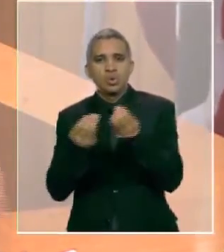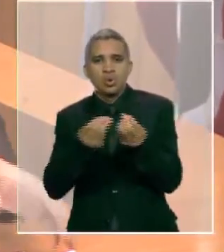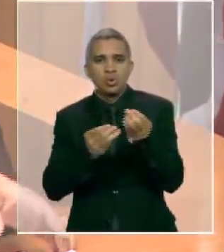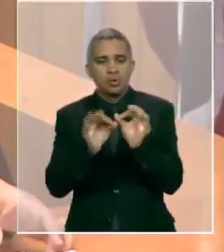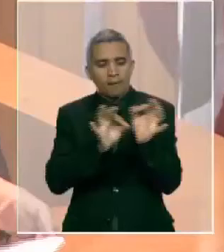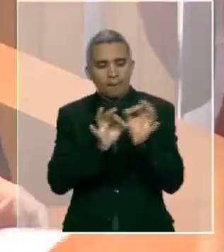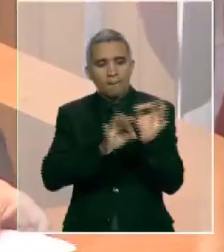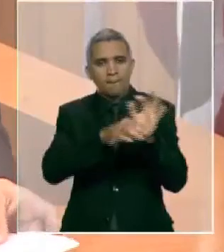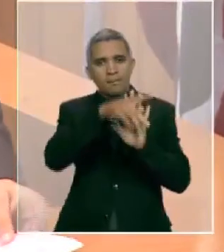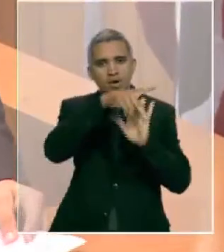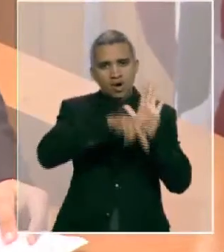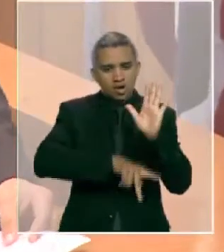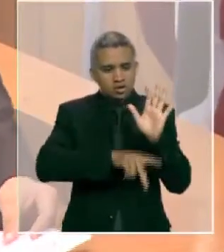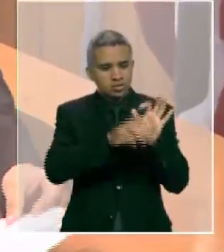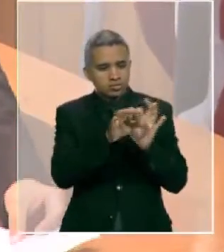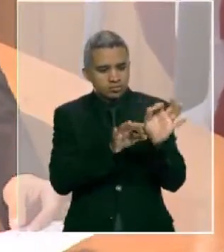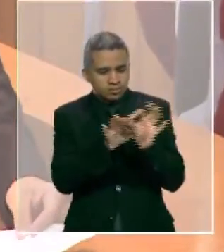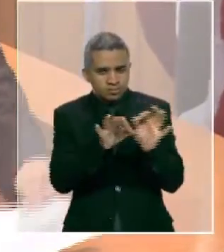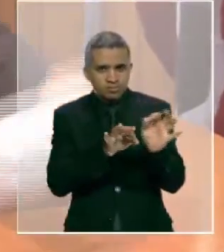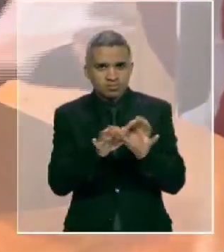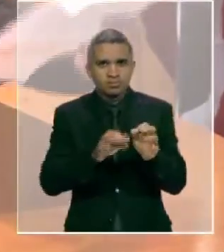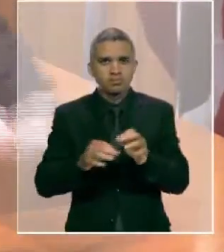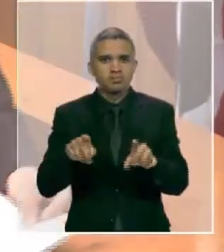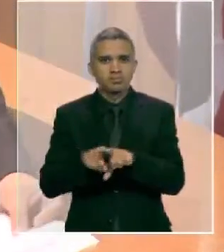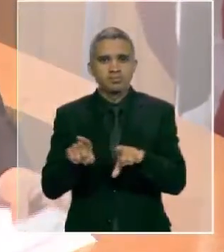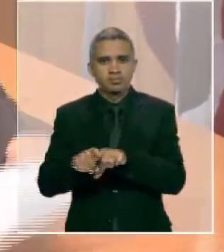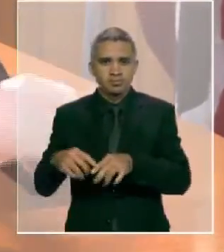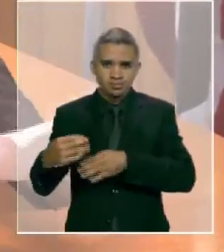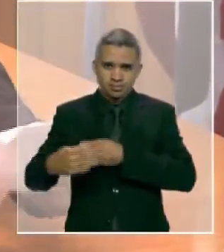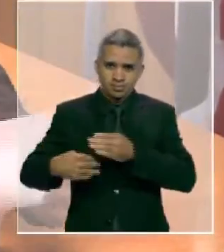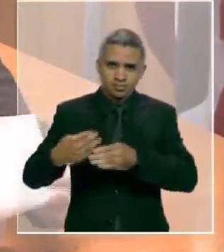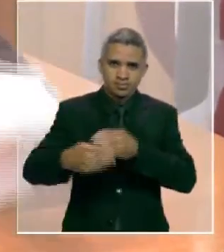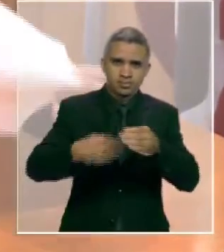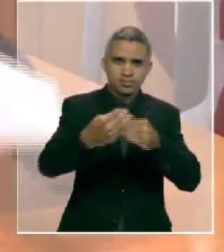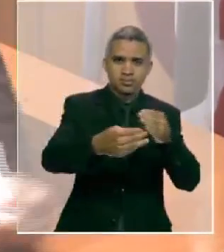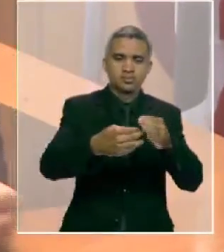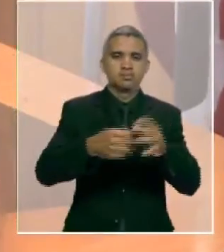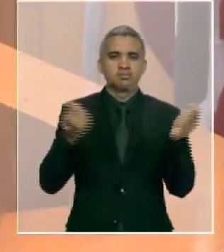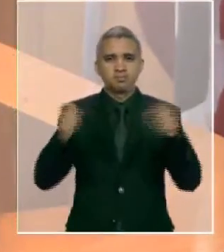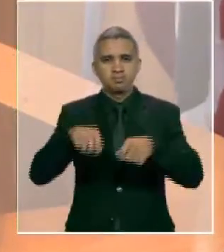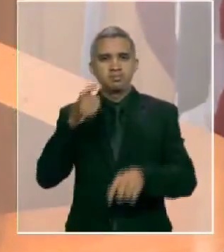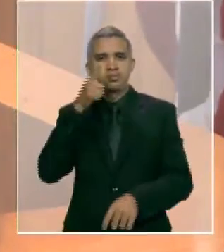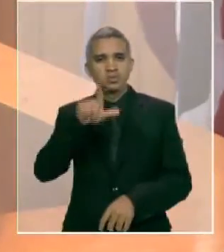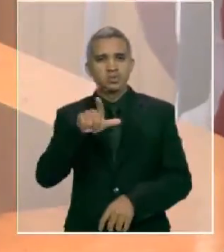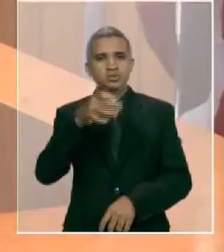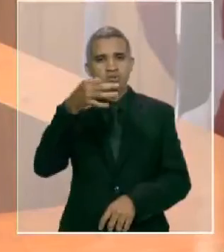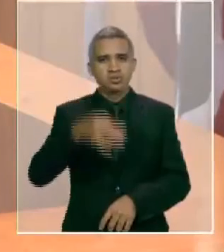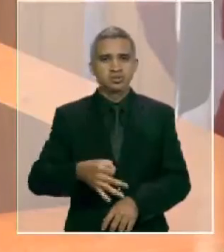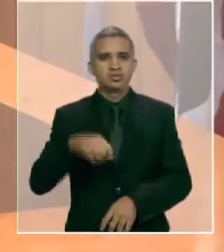a tramitação desse processo que finalmente deu certo, e a gente fica